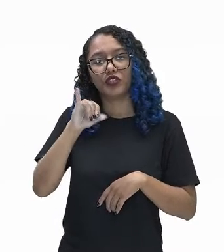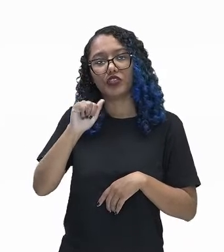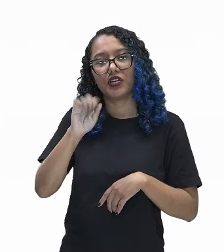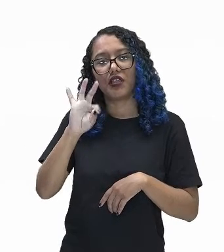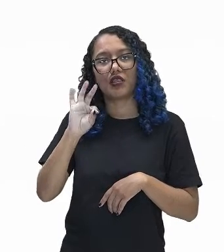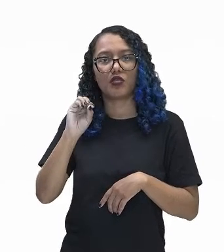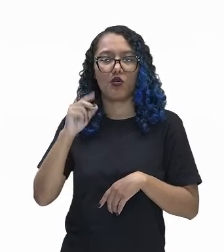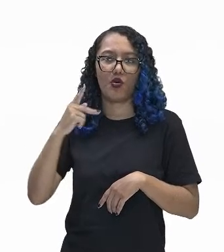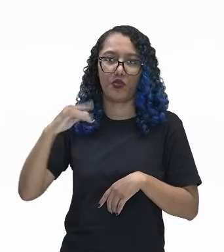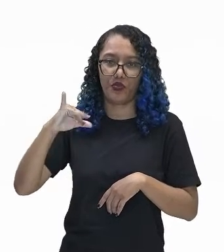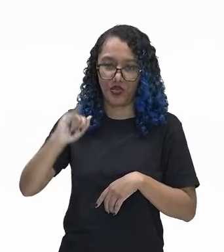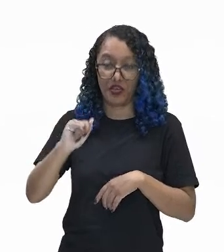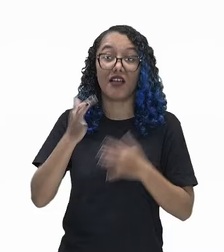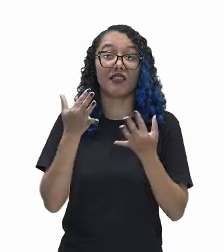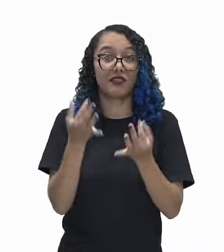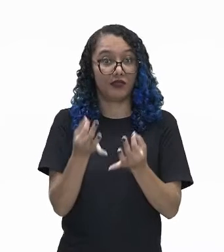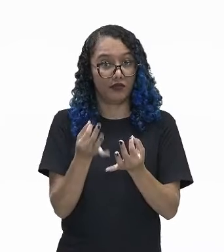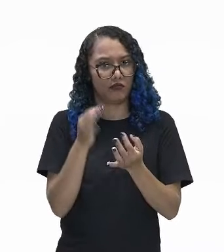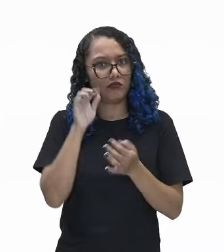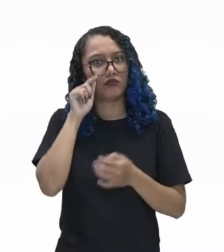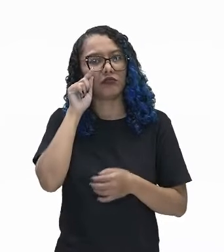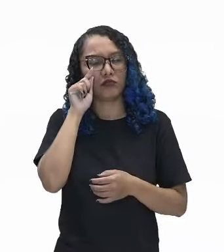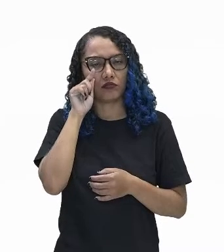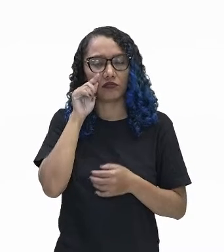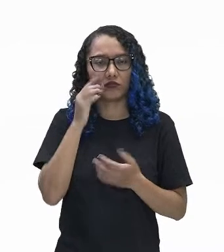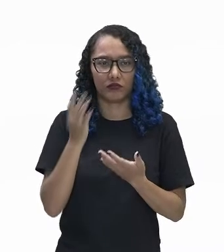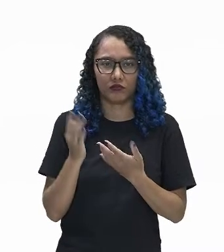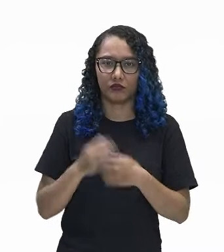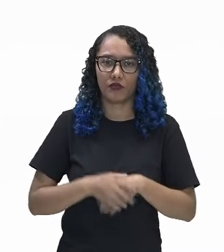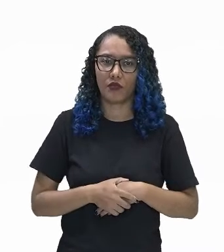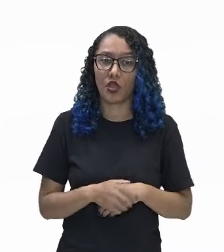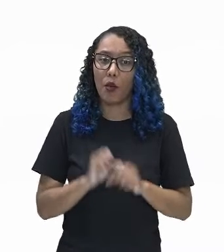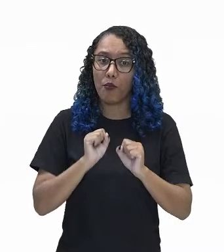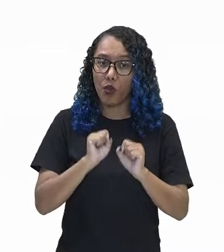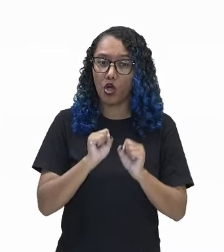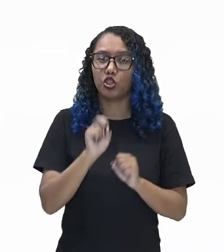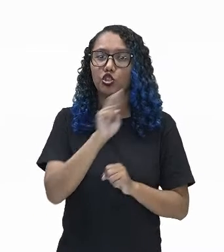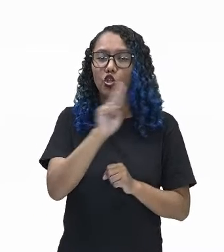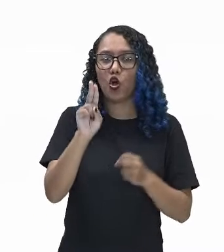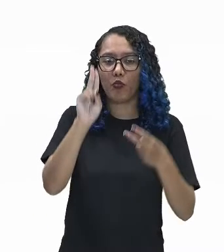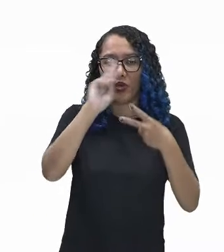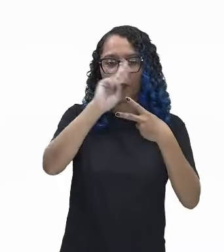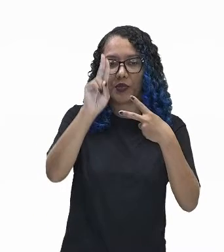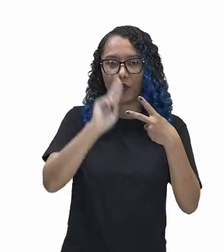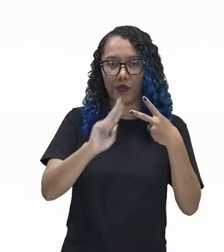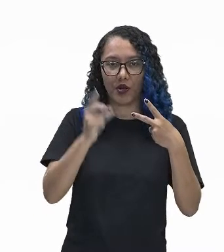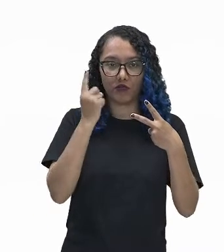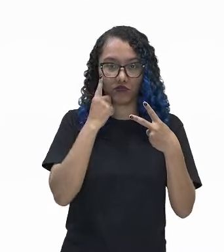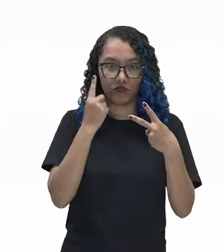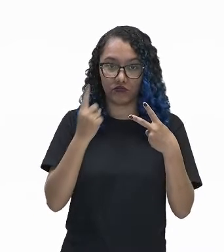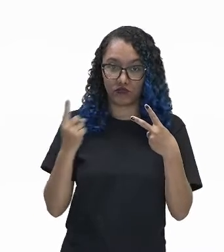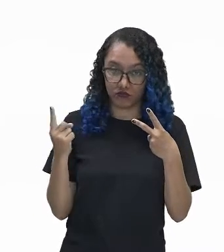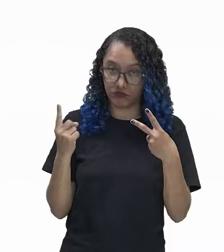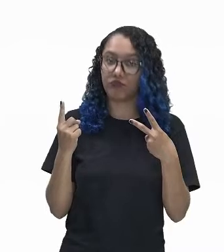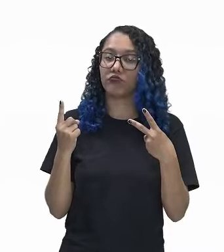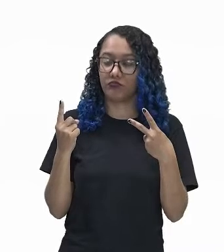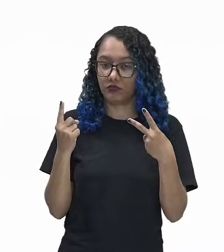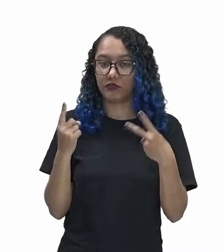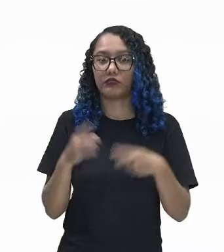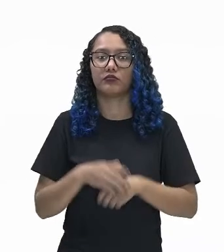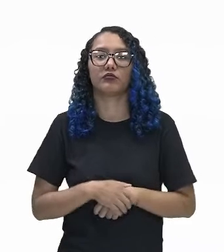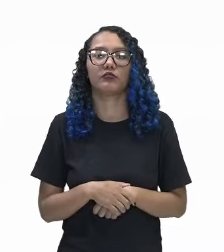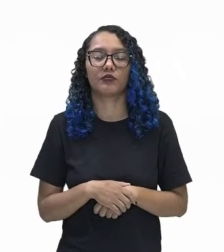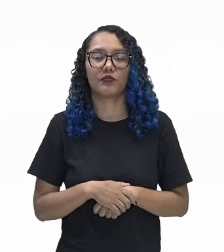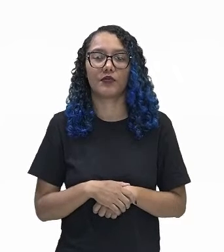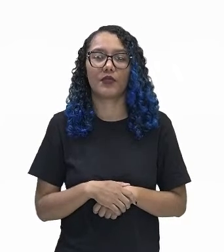Então, prestem atenção aí, que ela pode aparecer como variação geográfica, como também diatópica, tá? E aí ela